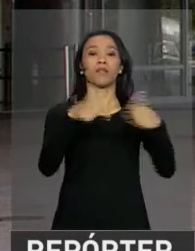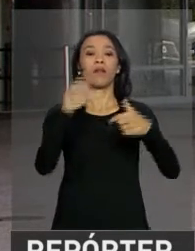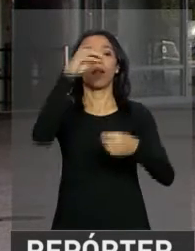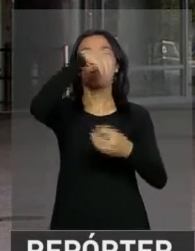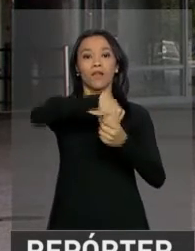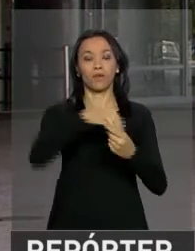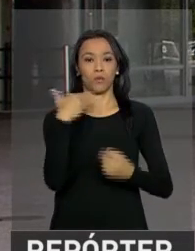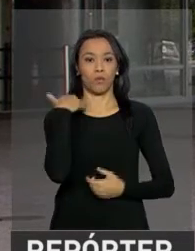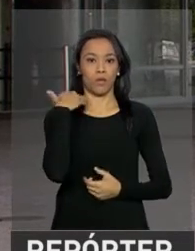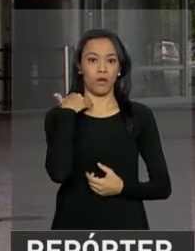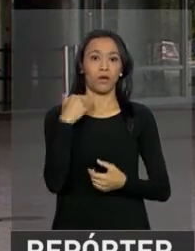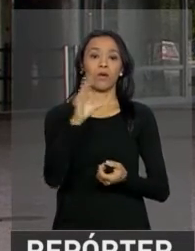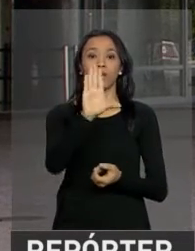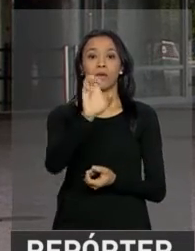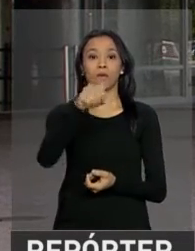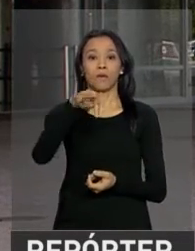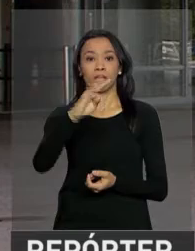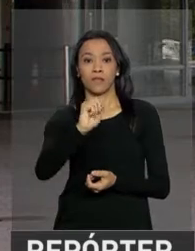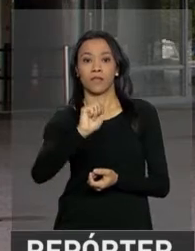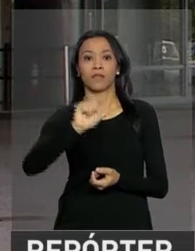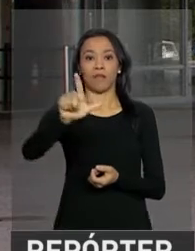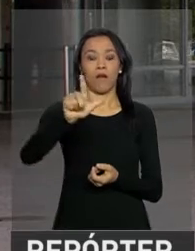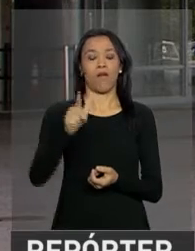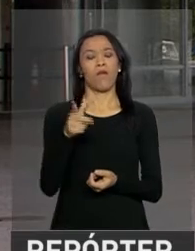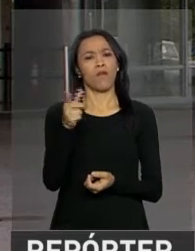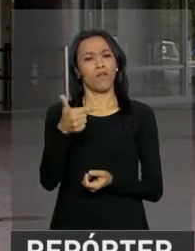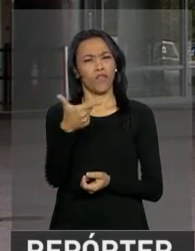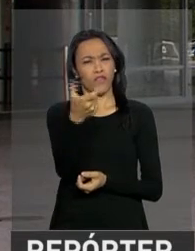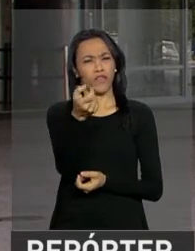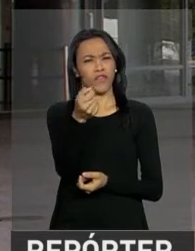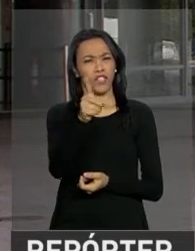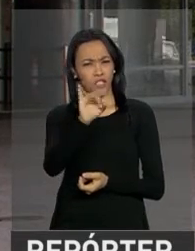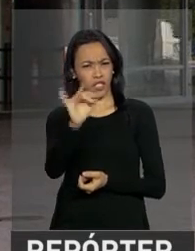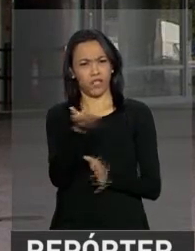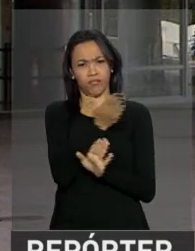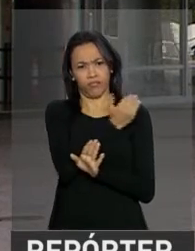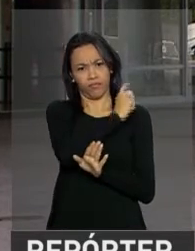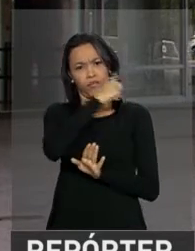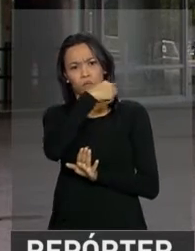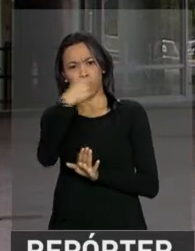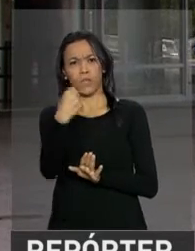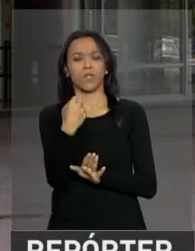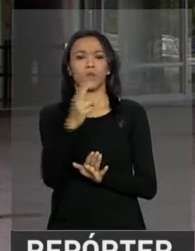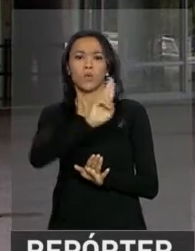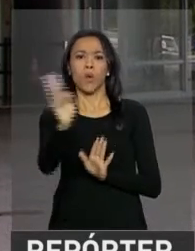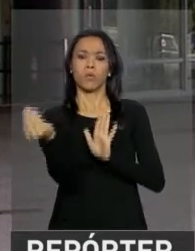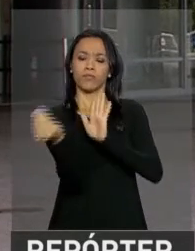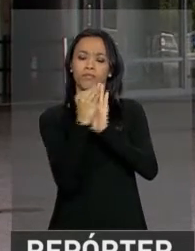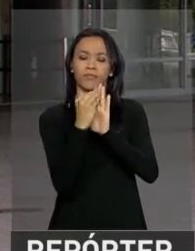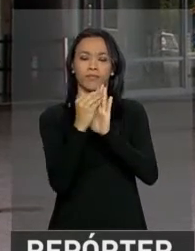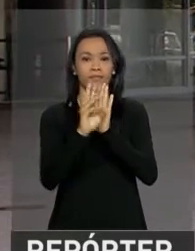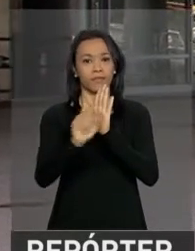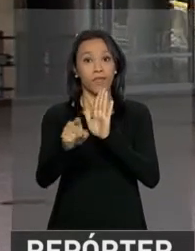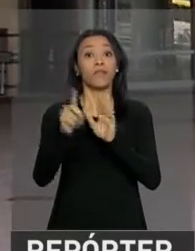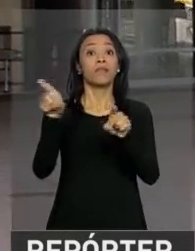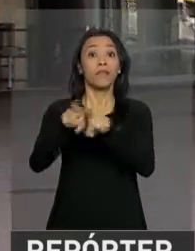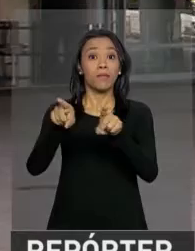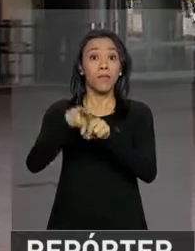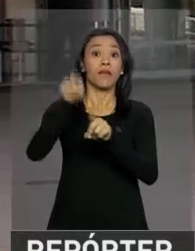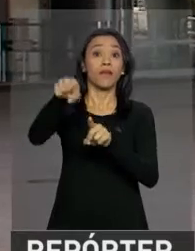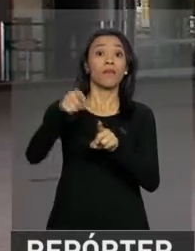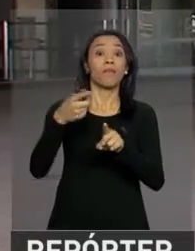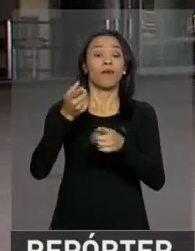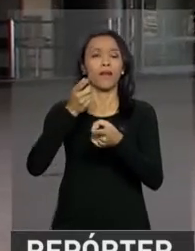pelo ministro da fazenda henrique meirelles há cerca de 20 dias ea sabatina de nomes indicados pelo executivo para